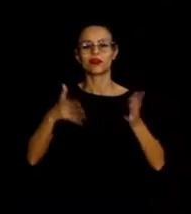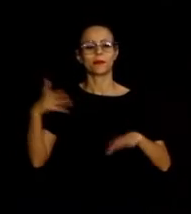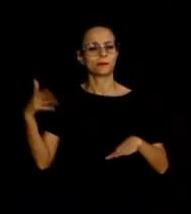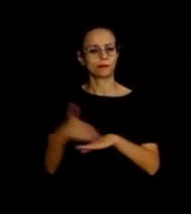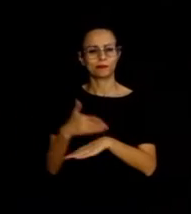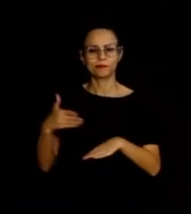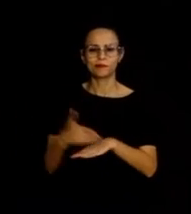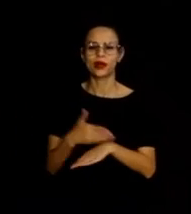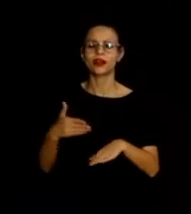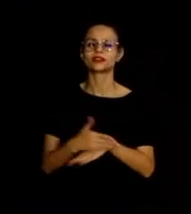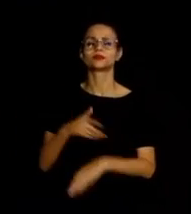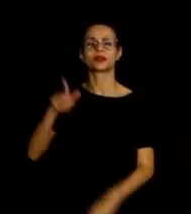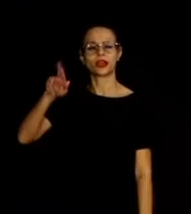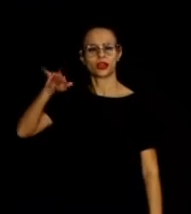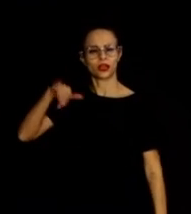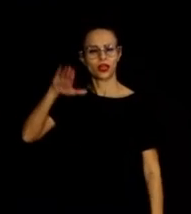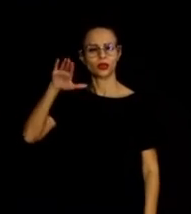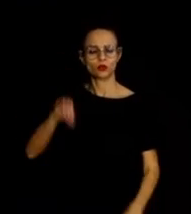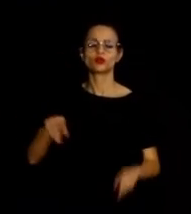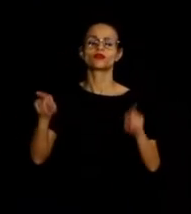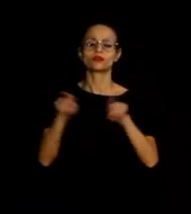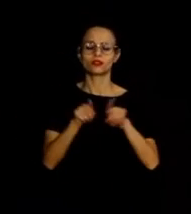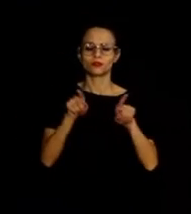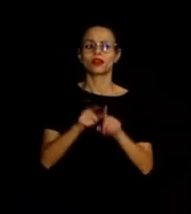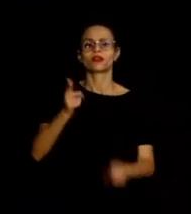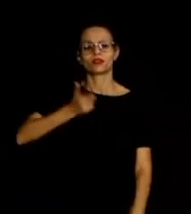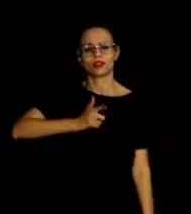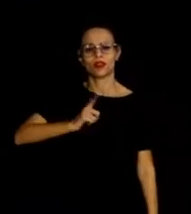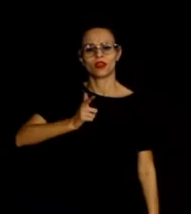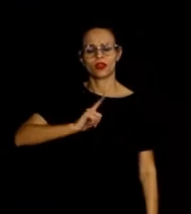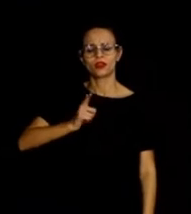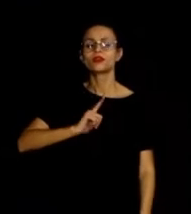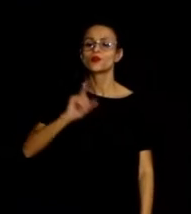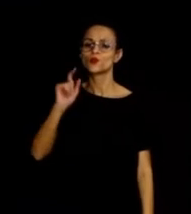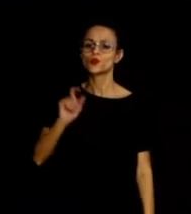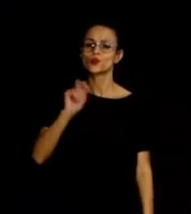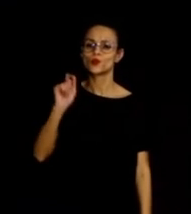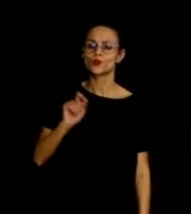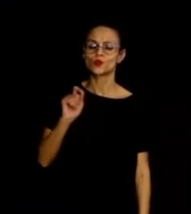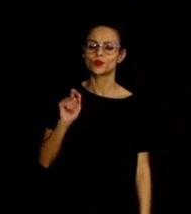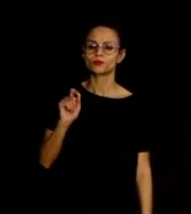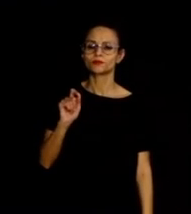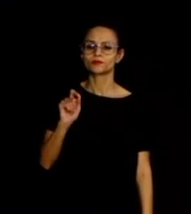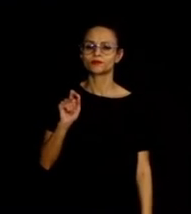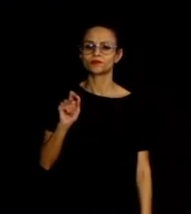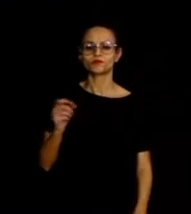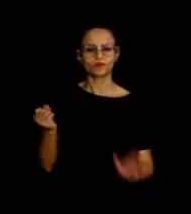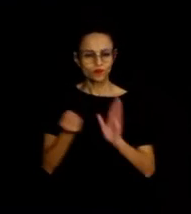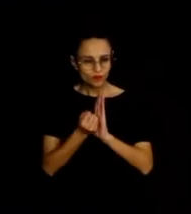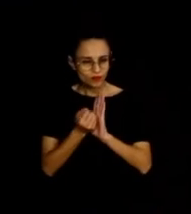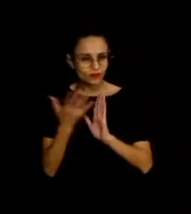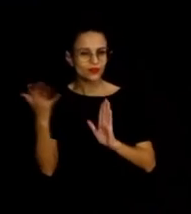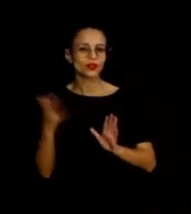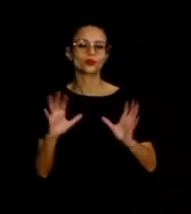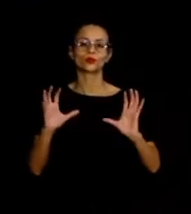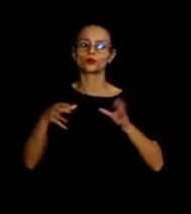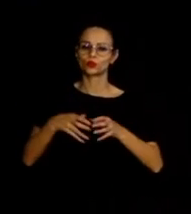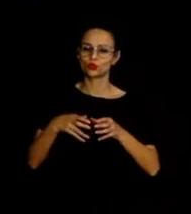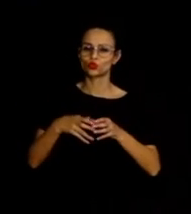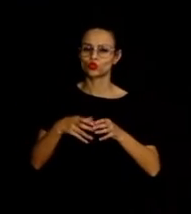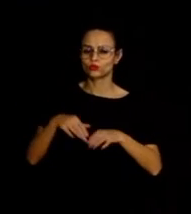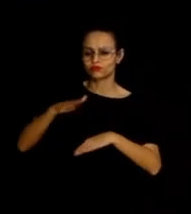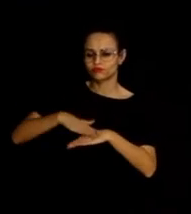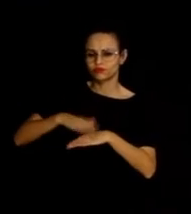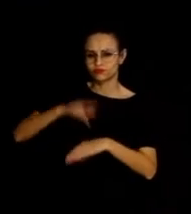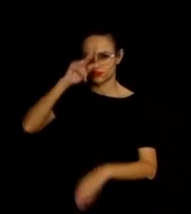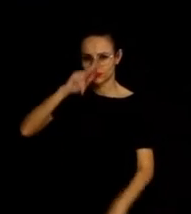participe tem Grêmio tem tem também em alguns alguns grupos mais